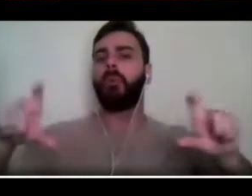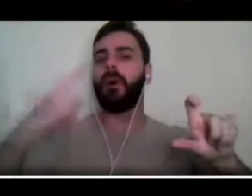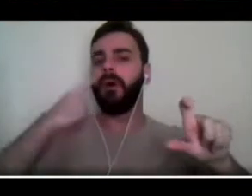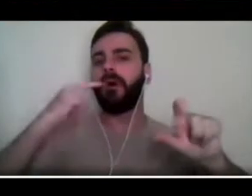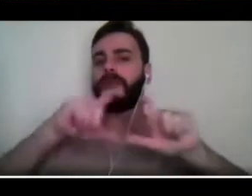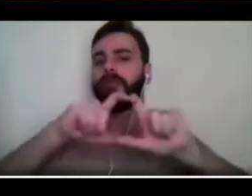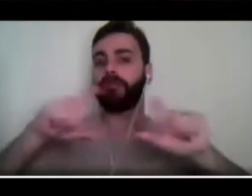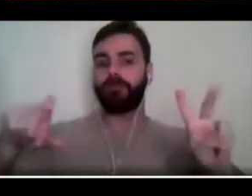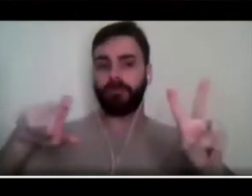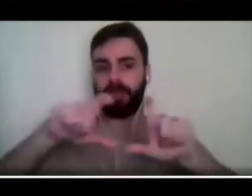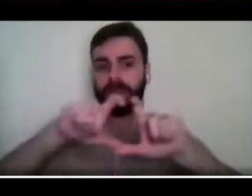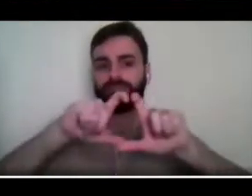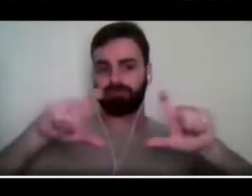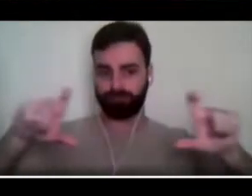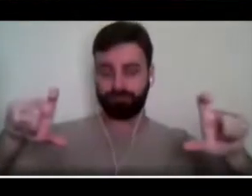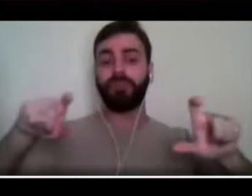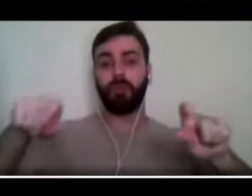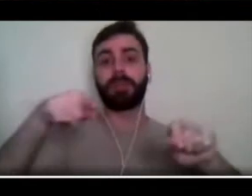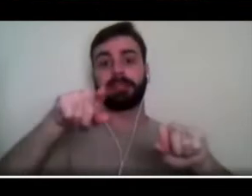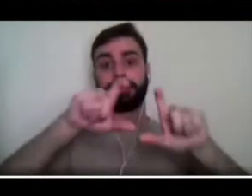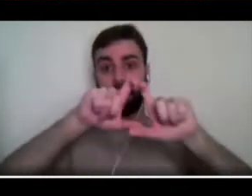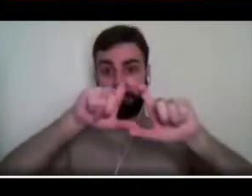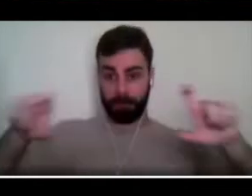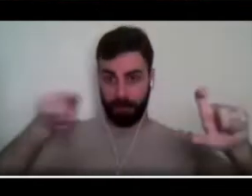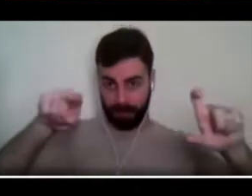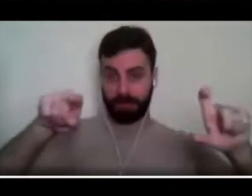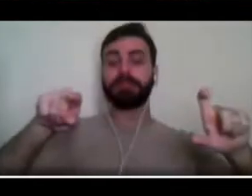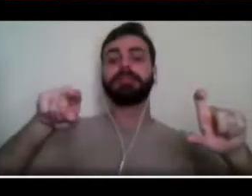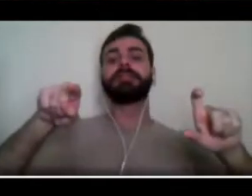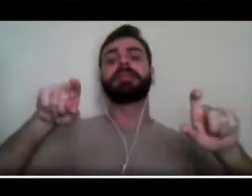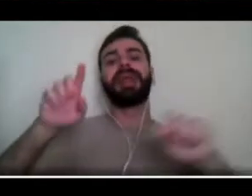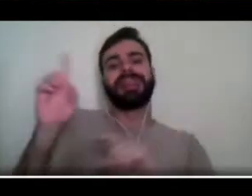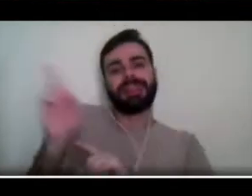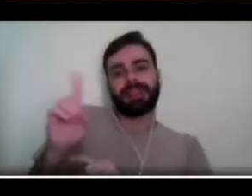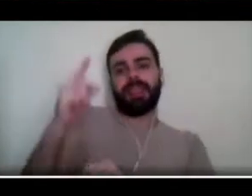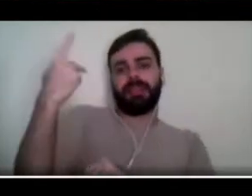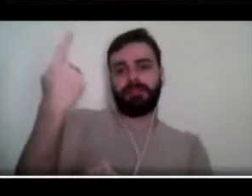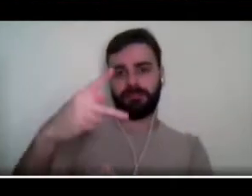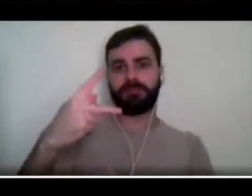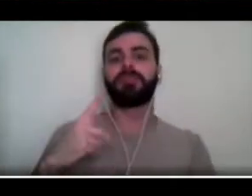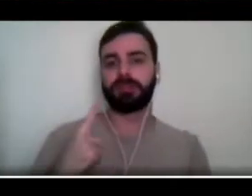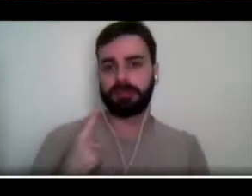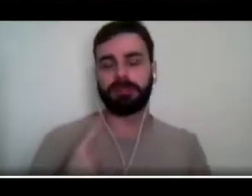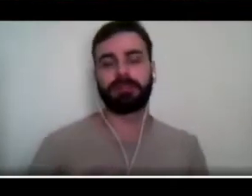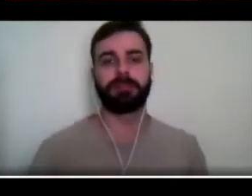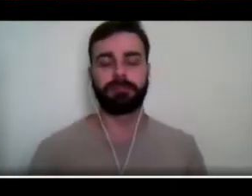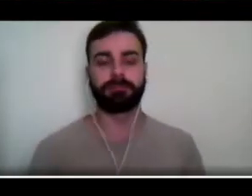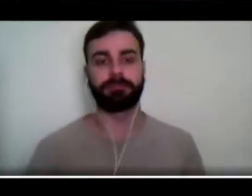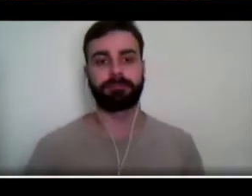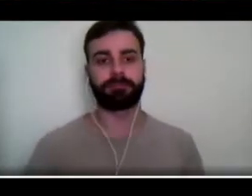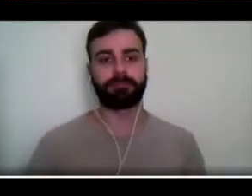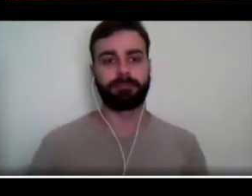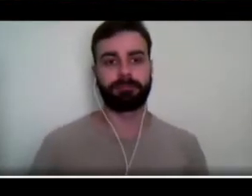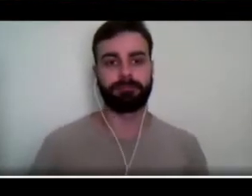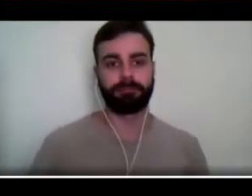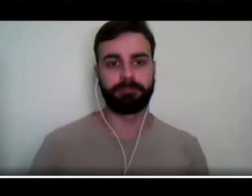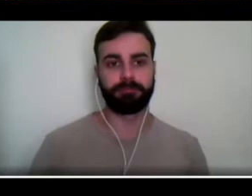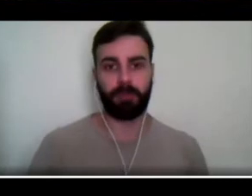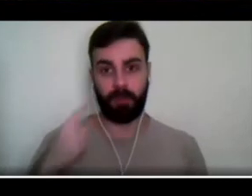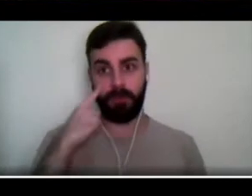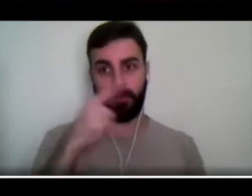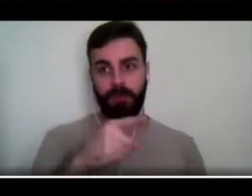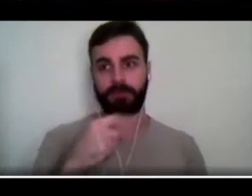derivando a velocidade no tempo. Essa pessoa aqui. Então, se você derivar isso